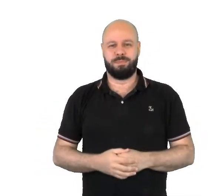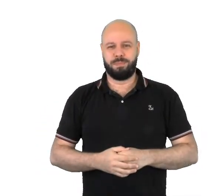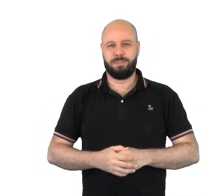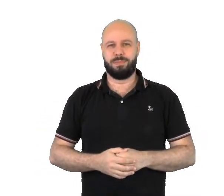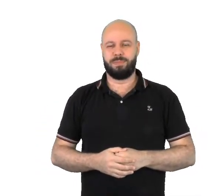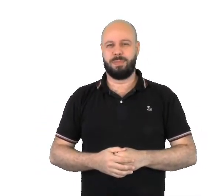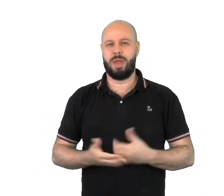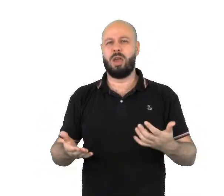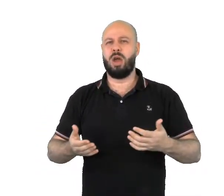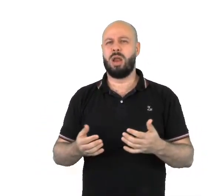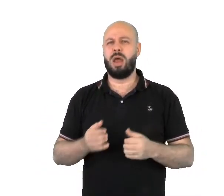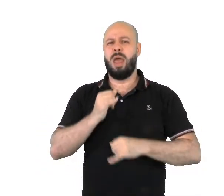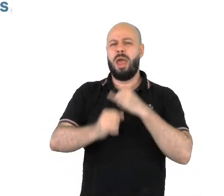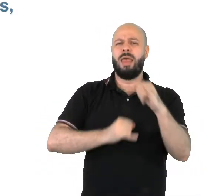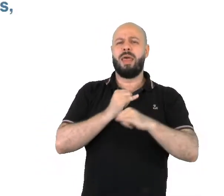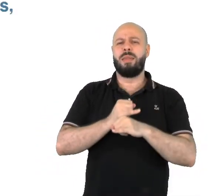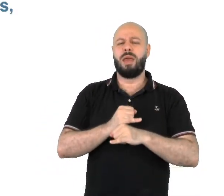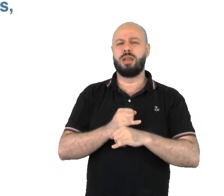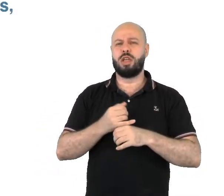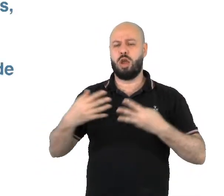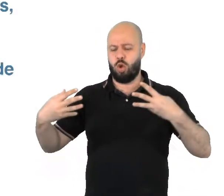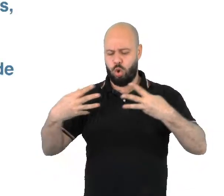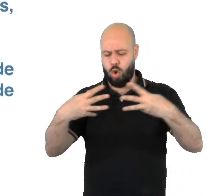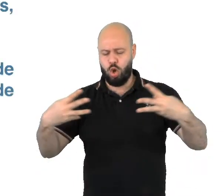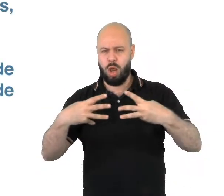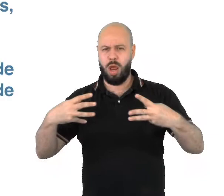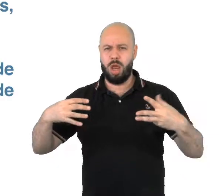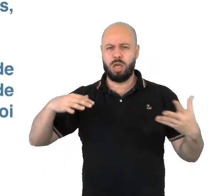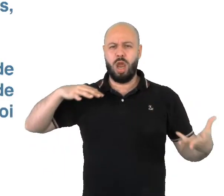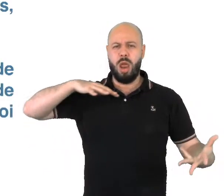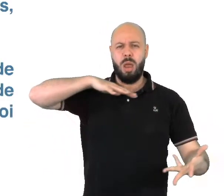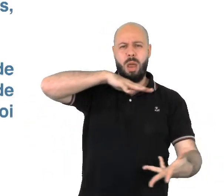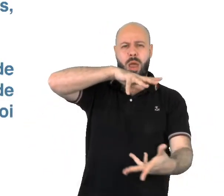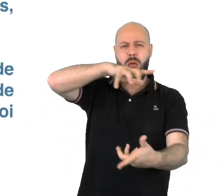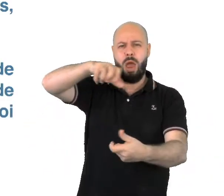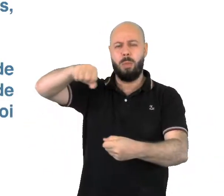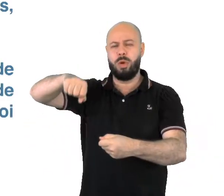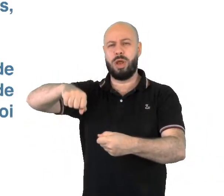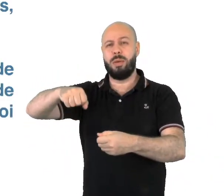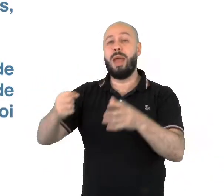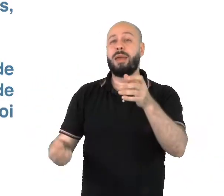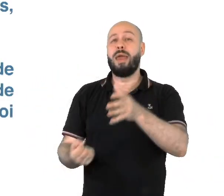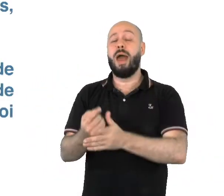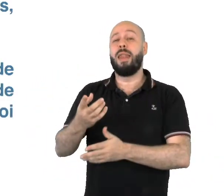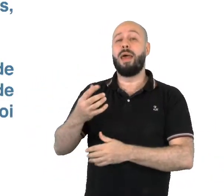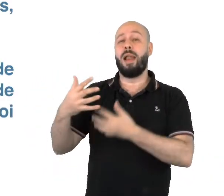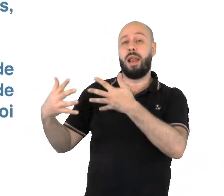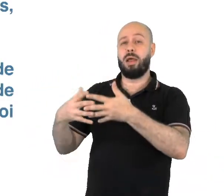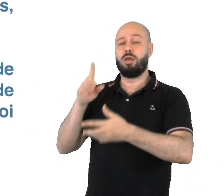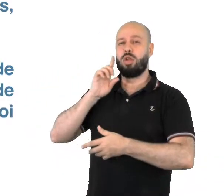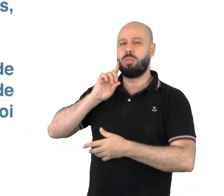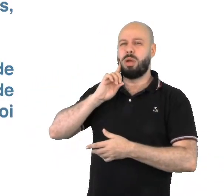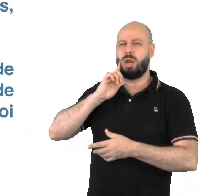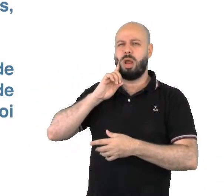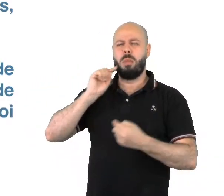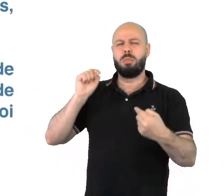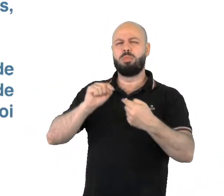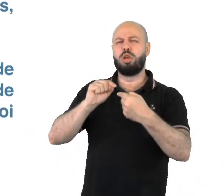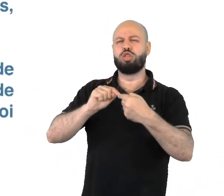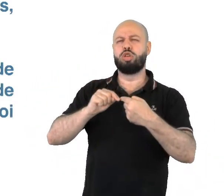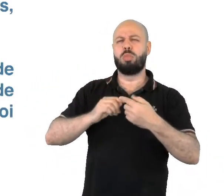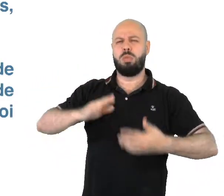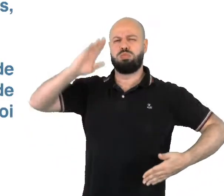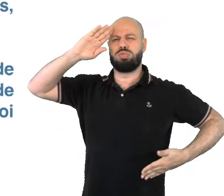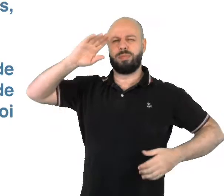lá, ó. É uma rede mundial de computadores criada nos Estados Unidos com objetivos militares. Lembra que eu falei